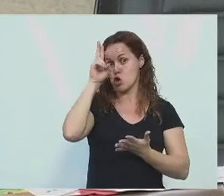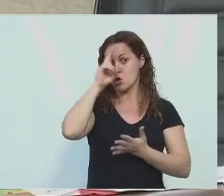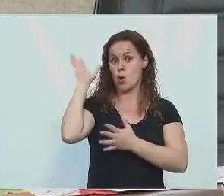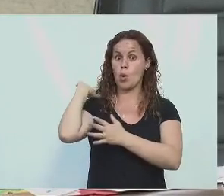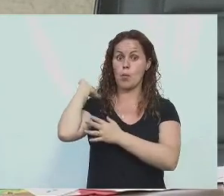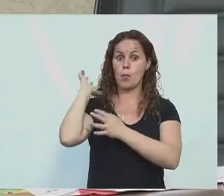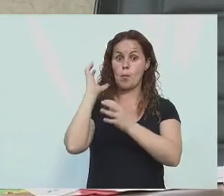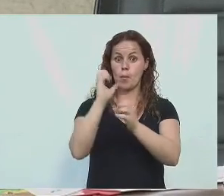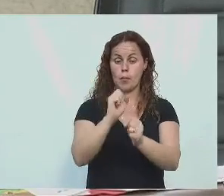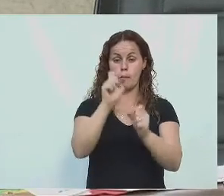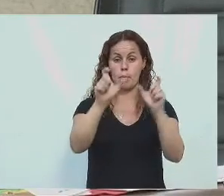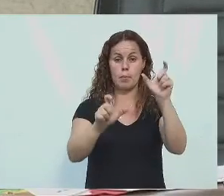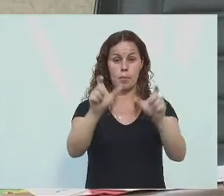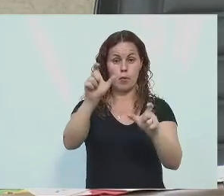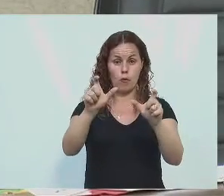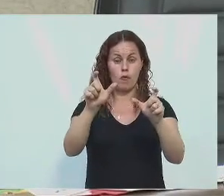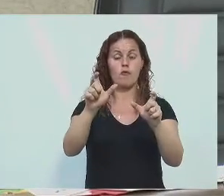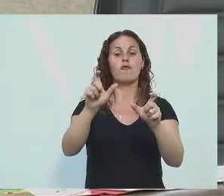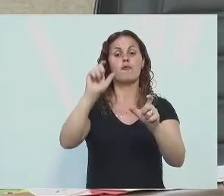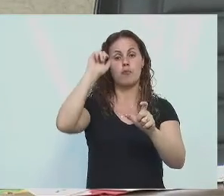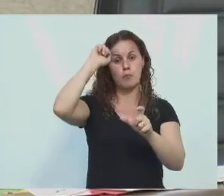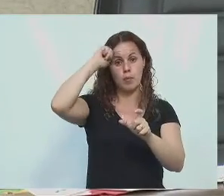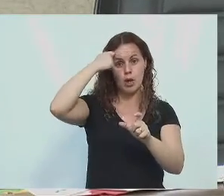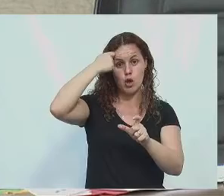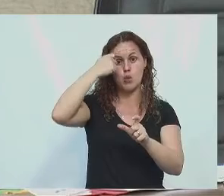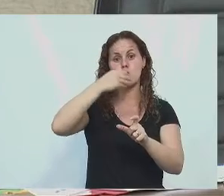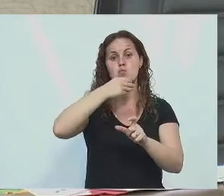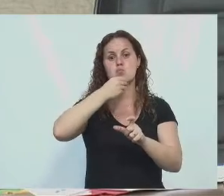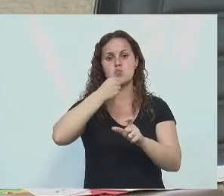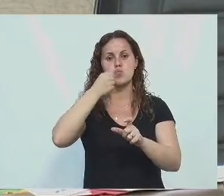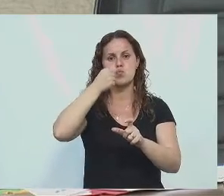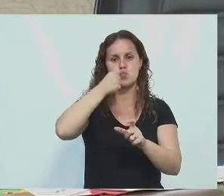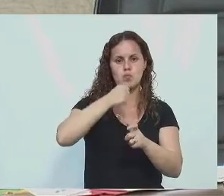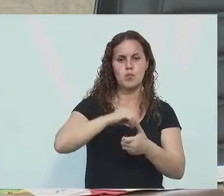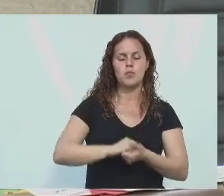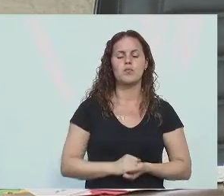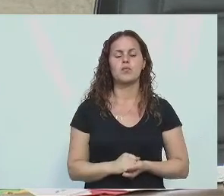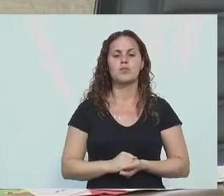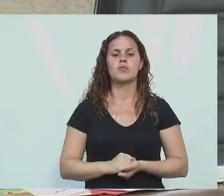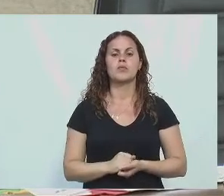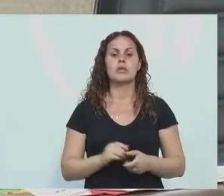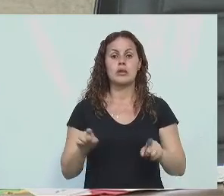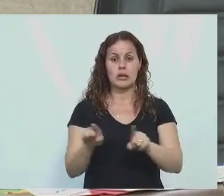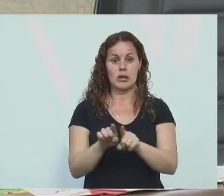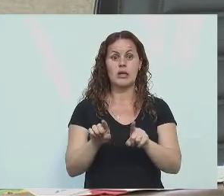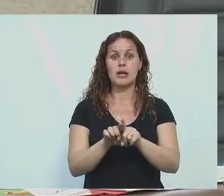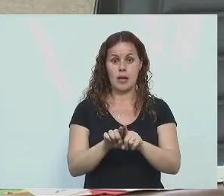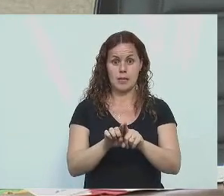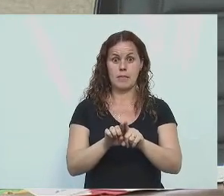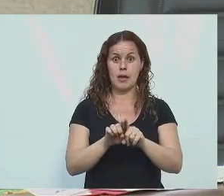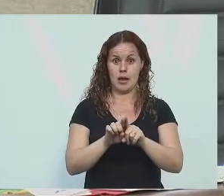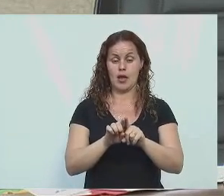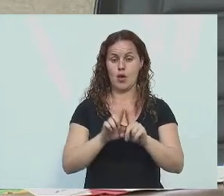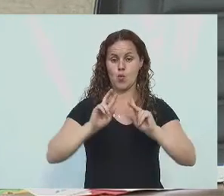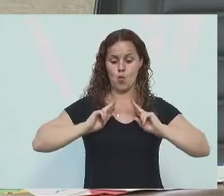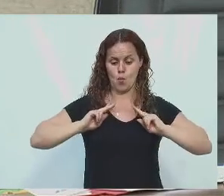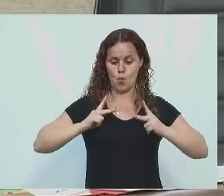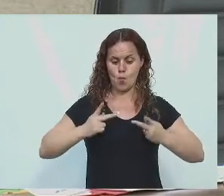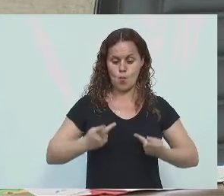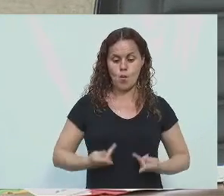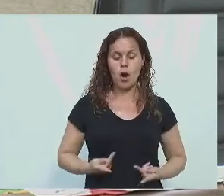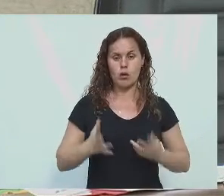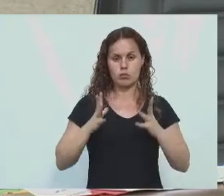povo preto e preta desse país, é uma questão de dignidade humana, de abertura